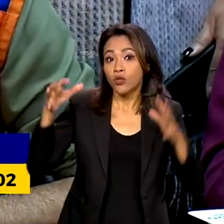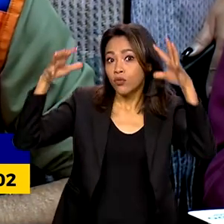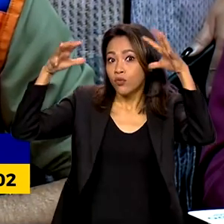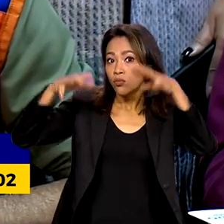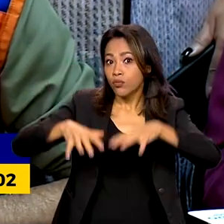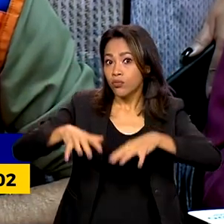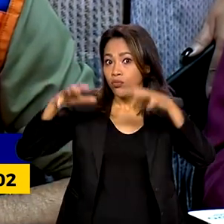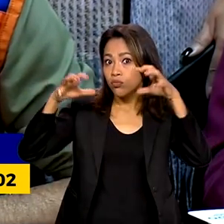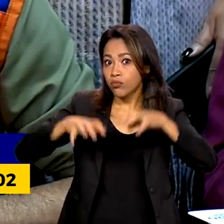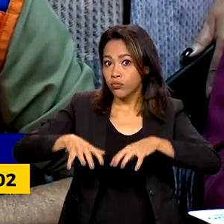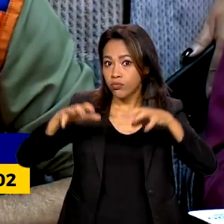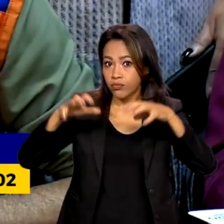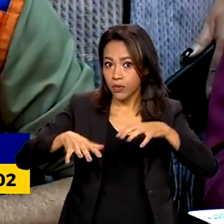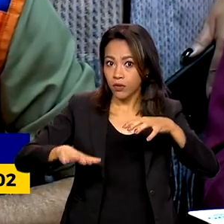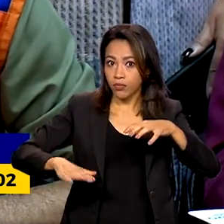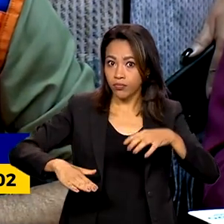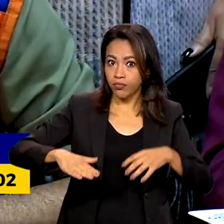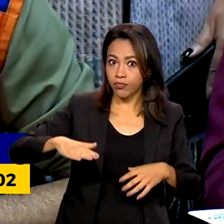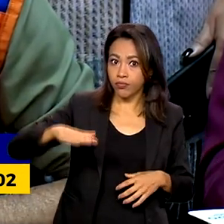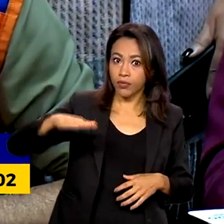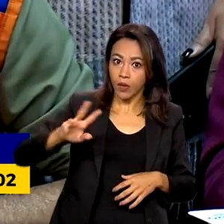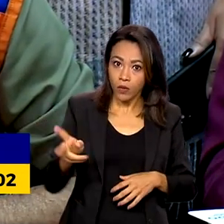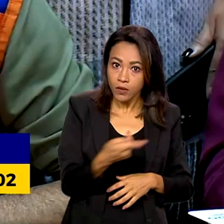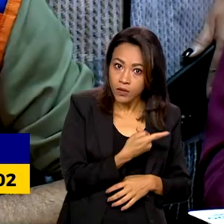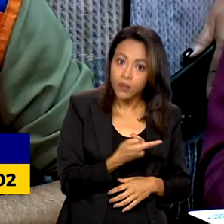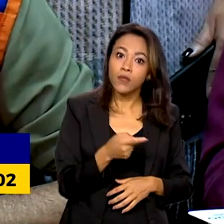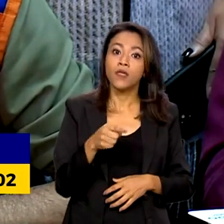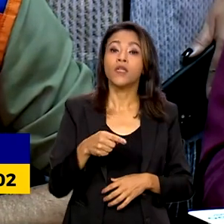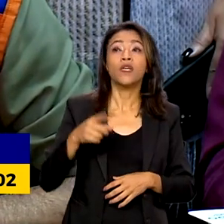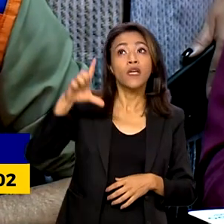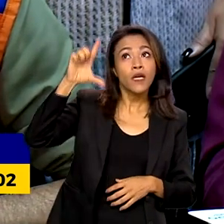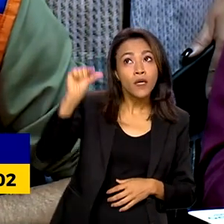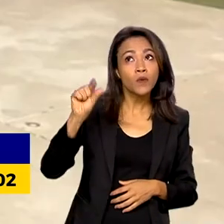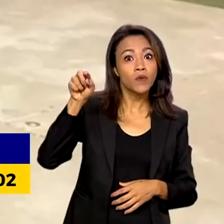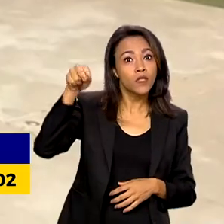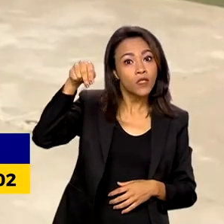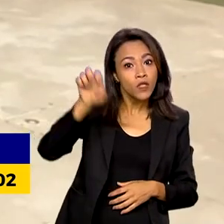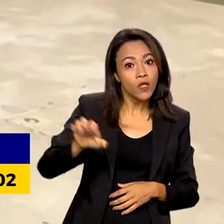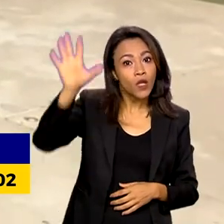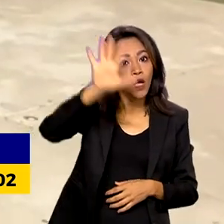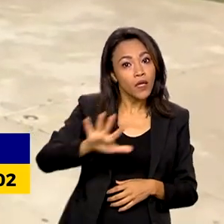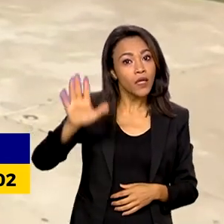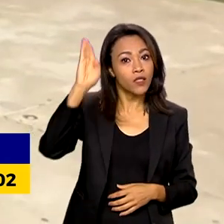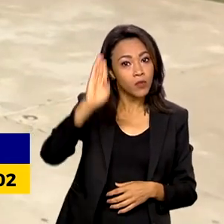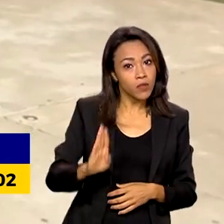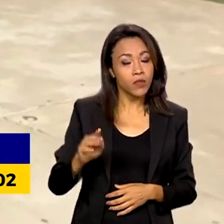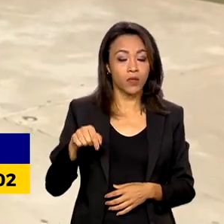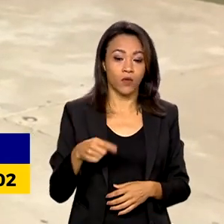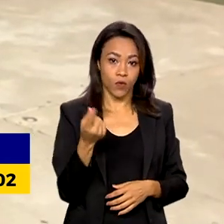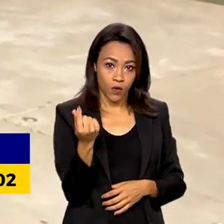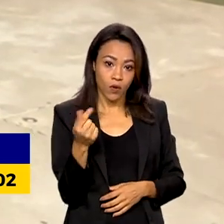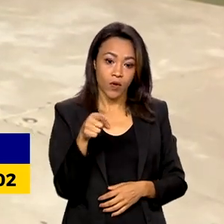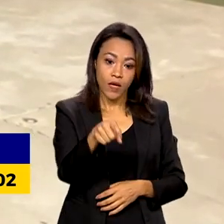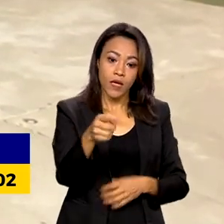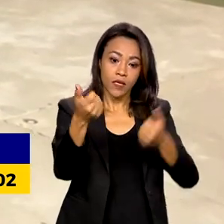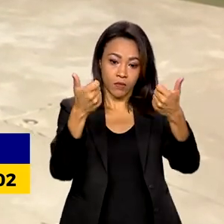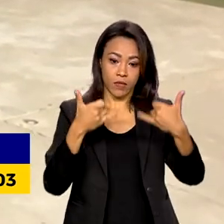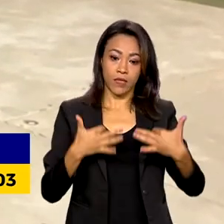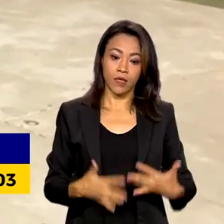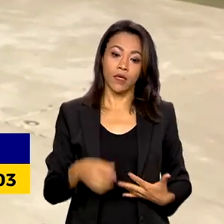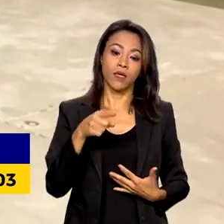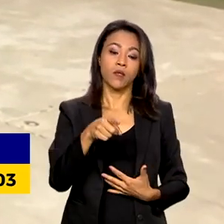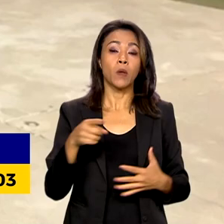no sul, e diminuir no Nordeste brasileiro. Do Rio Grande do Sul, a comitiva ministerial foi